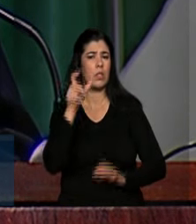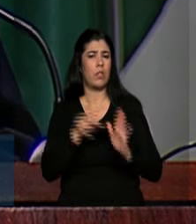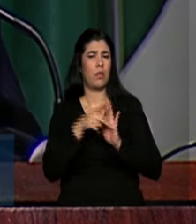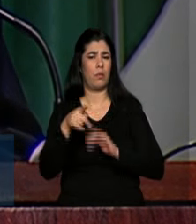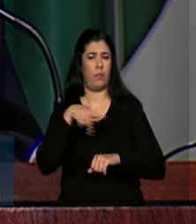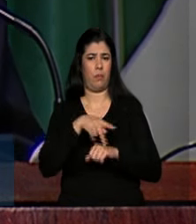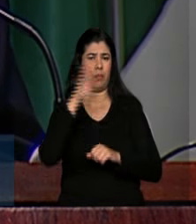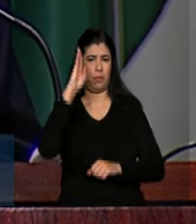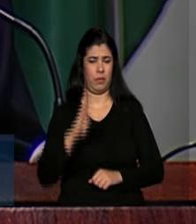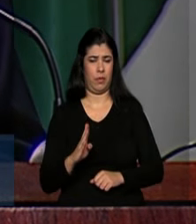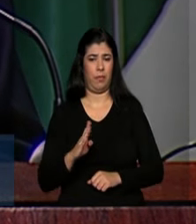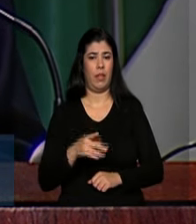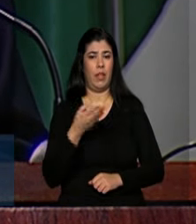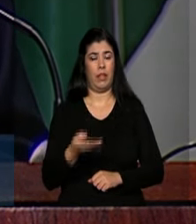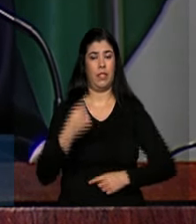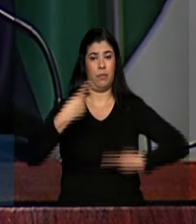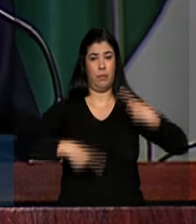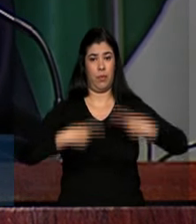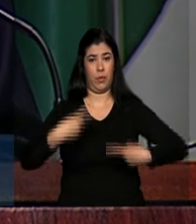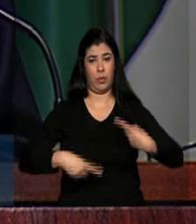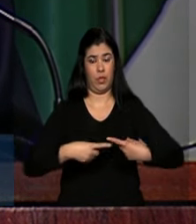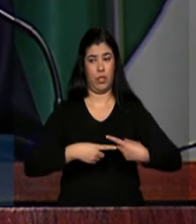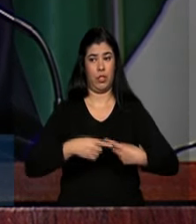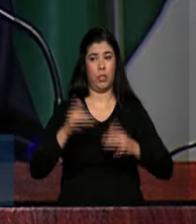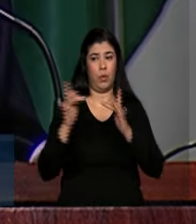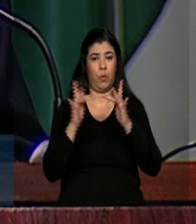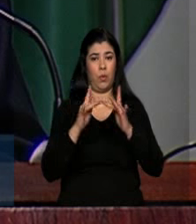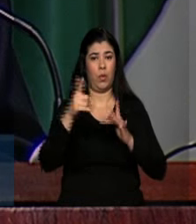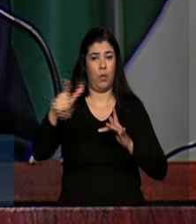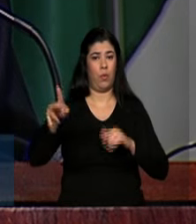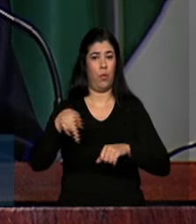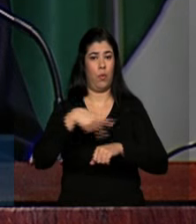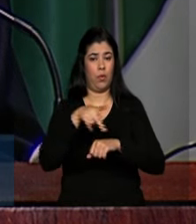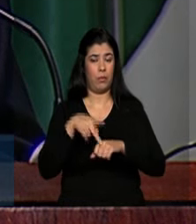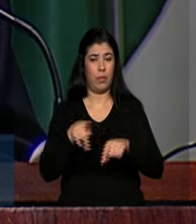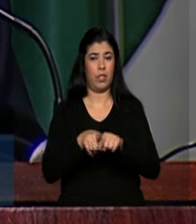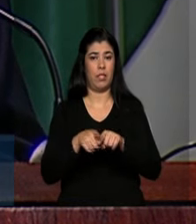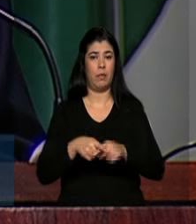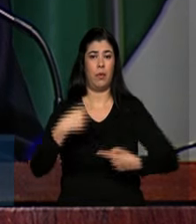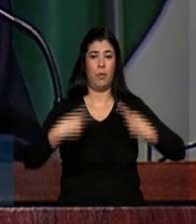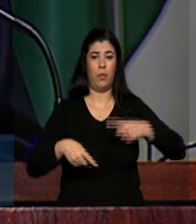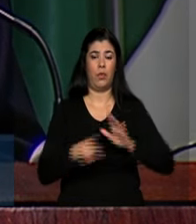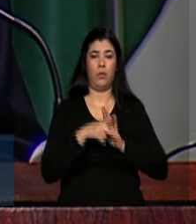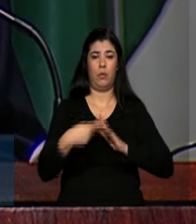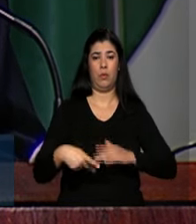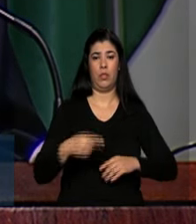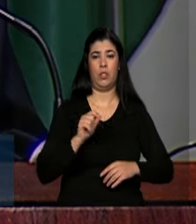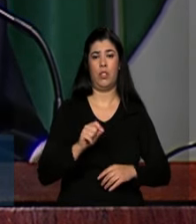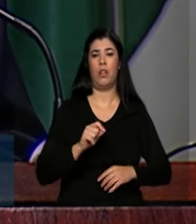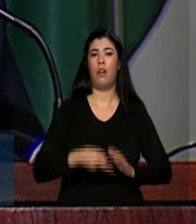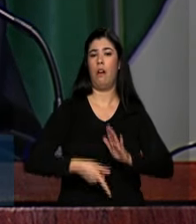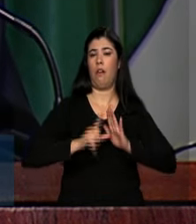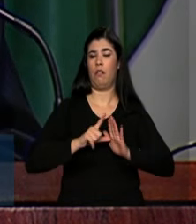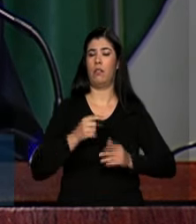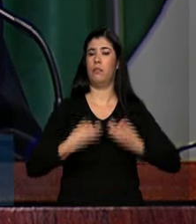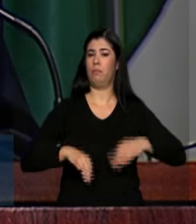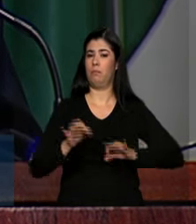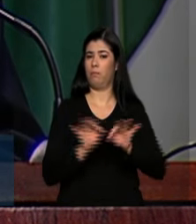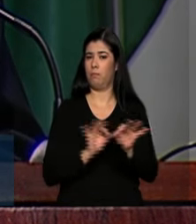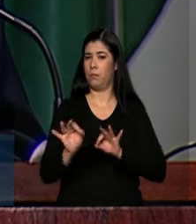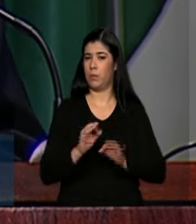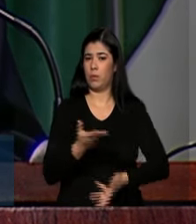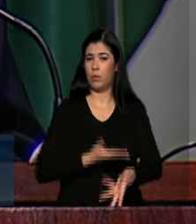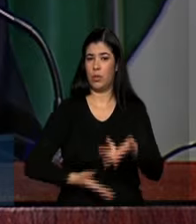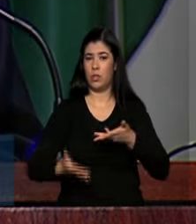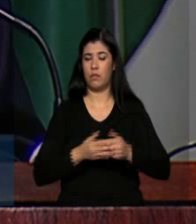Brasil. A política externa, como as demais políticas públicas, deve servir antes e mais que tudo ao desenvolvimento